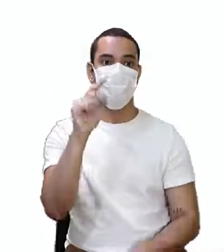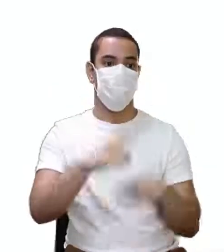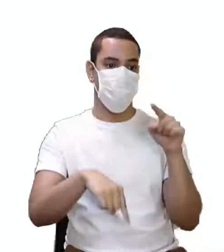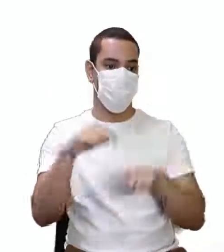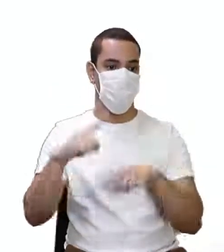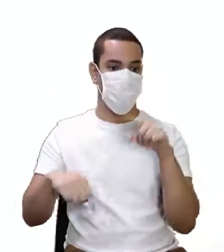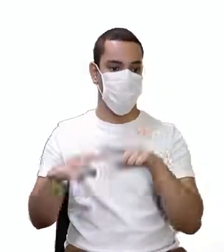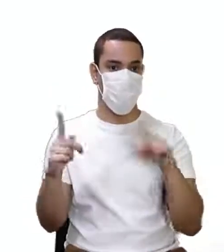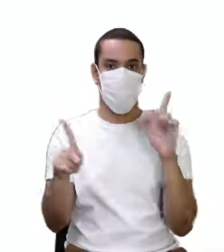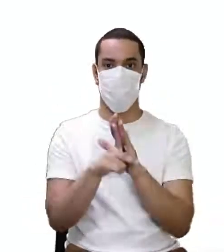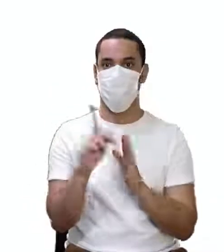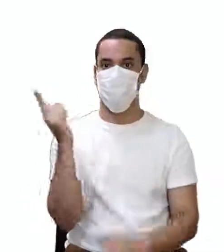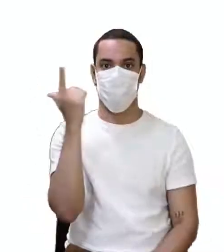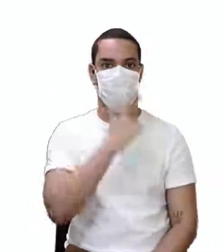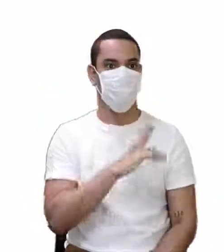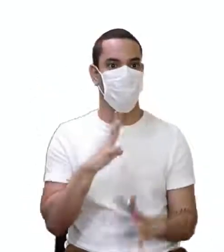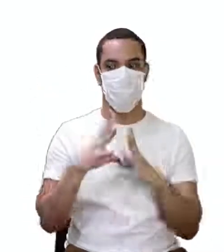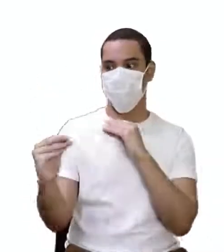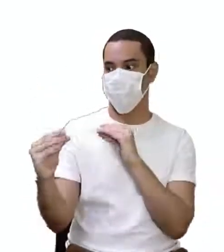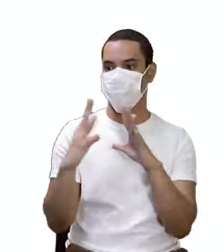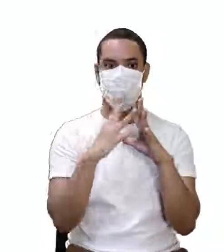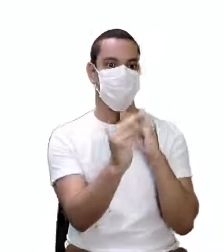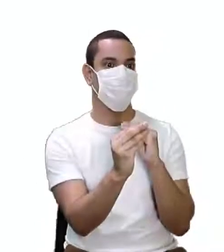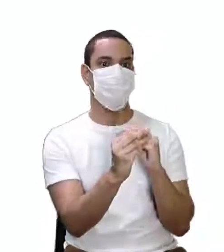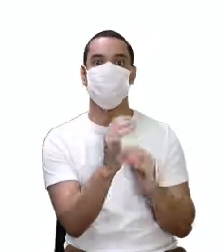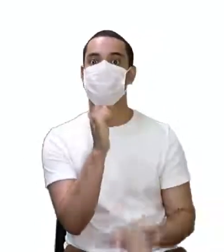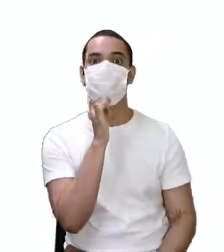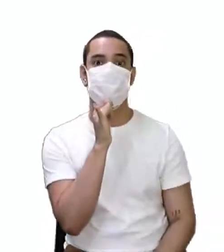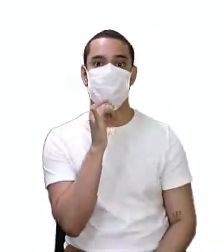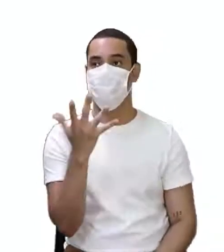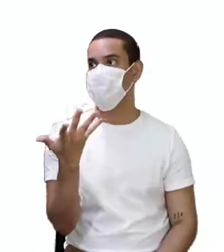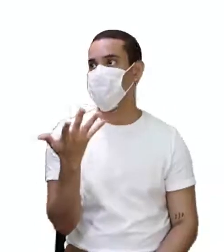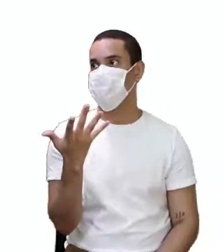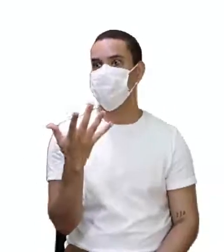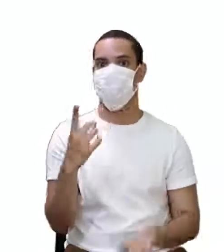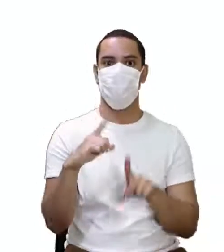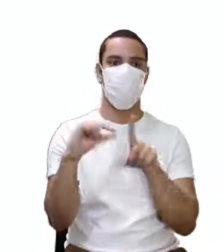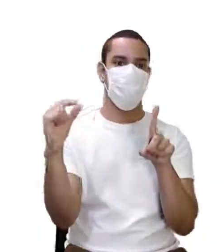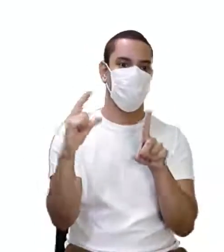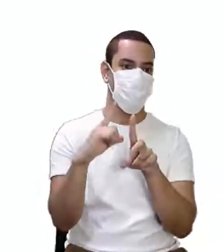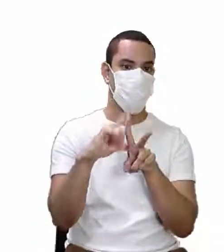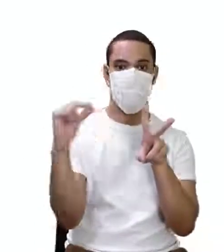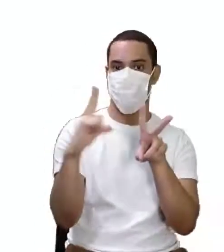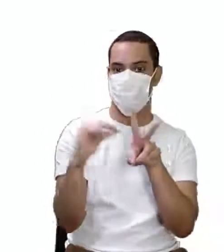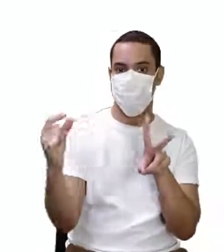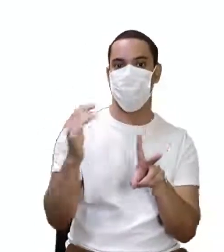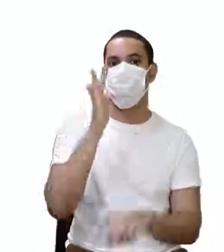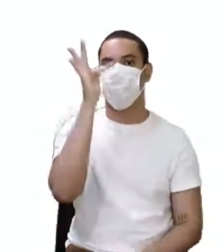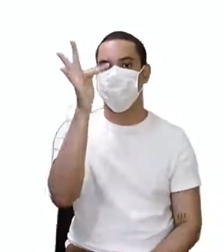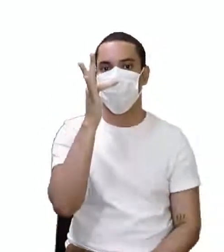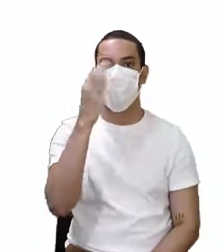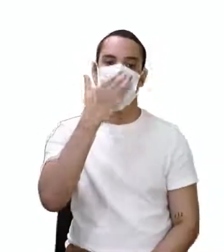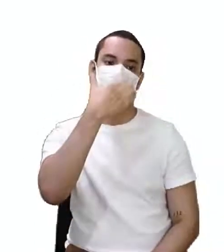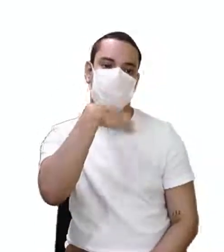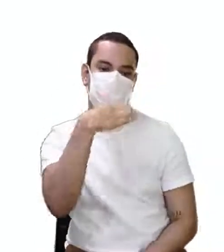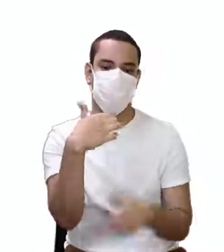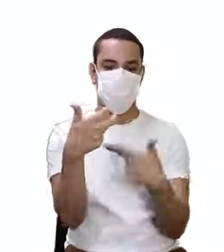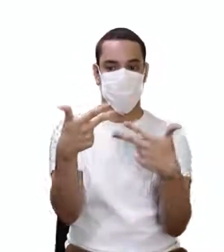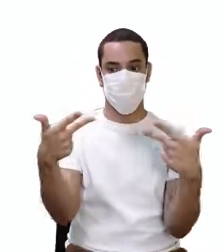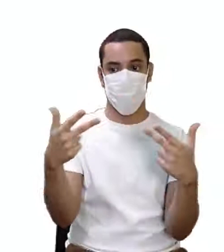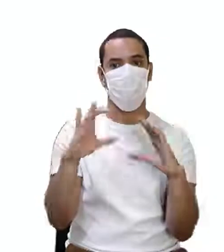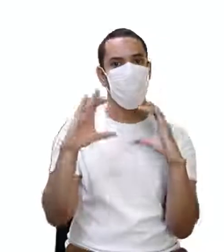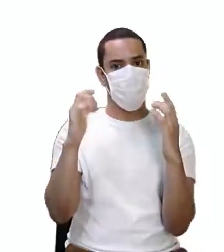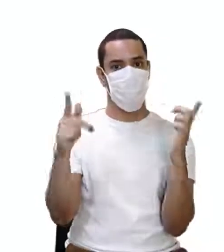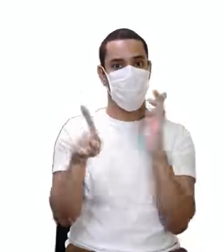que não consegue fugir. Tipo o quê, professor? As plantas, os vegetais. Aí eles vão comer aí alguns frutinhos, tá? Também vai entrar